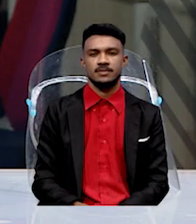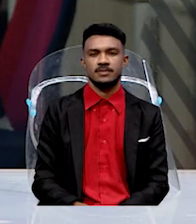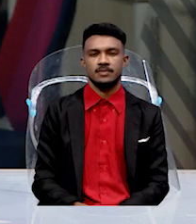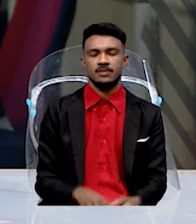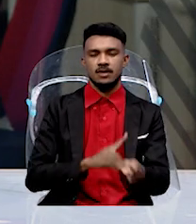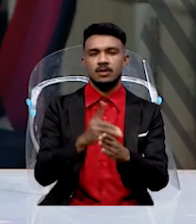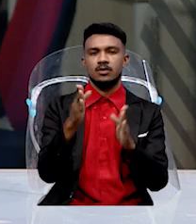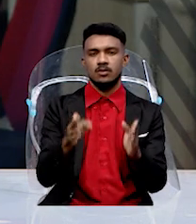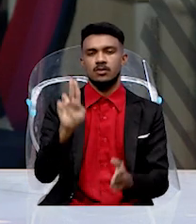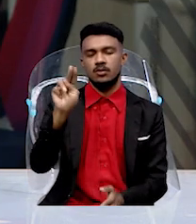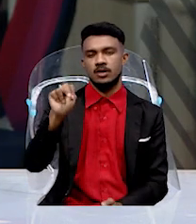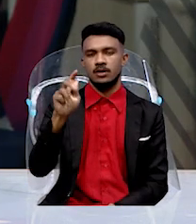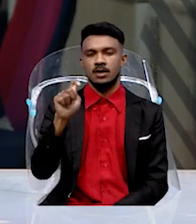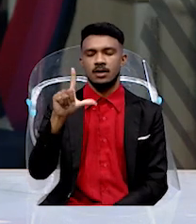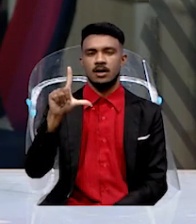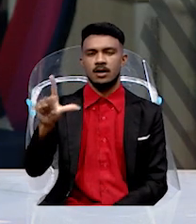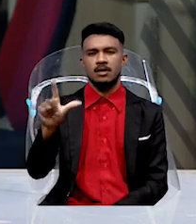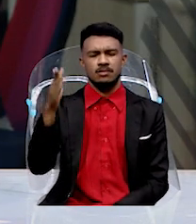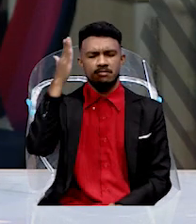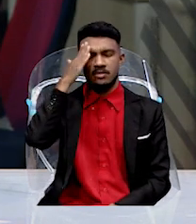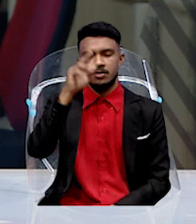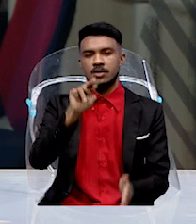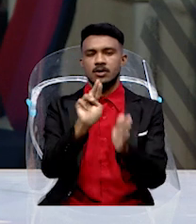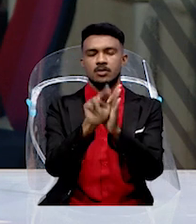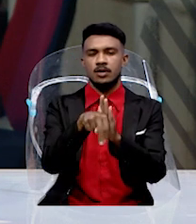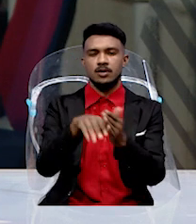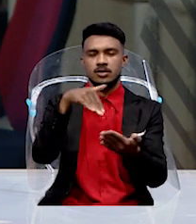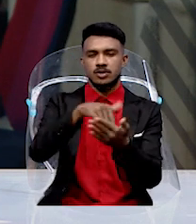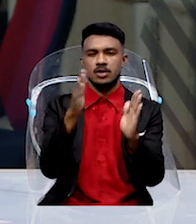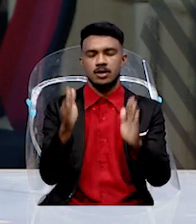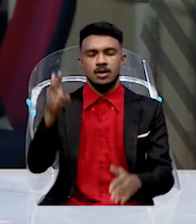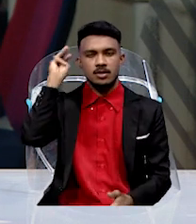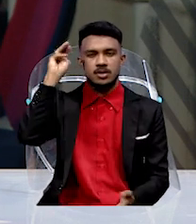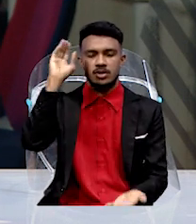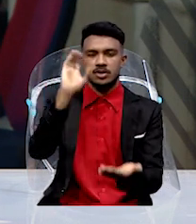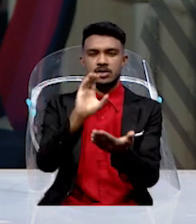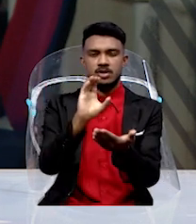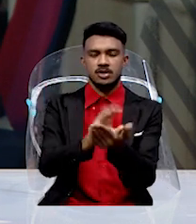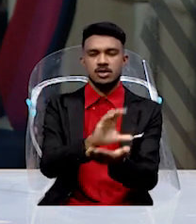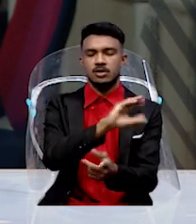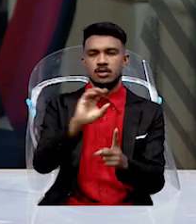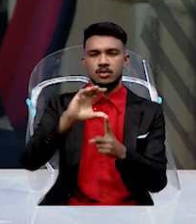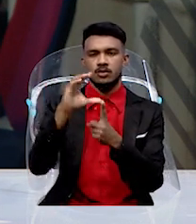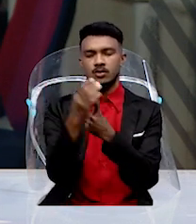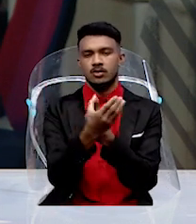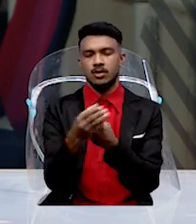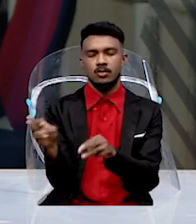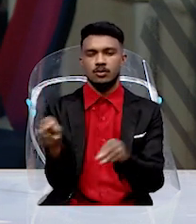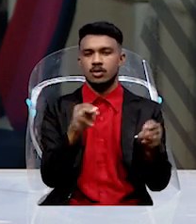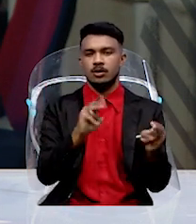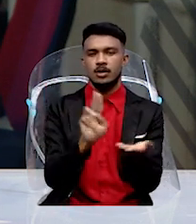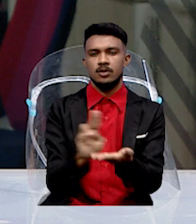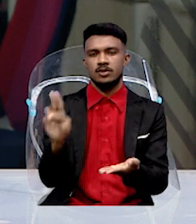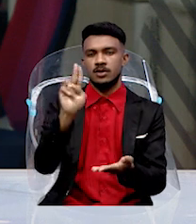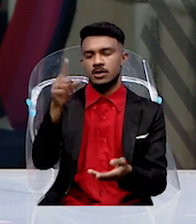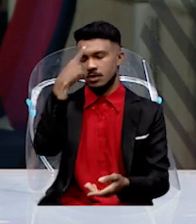Reitor, o NTL preocupa com o número estudante no Ministério do Ensino Superior, Ciência e Cultura, aloca a universidade e também o número